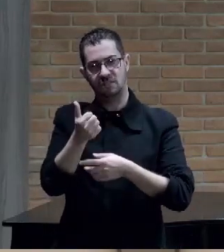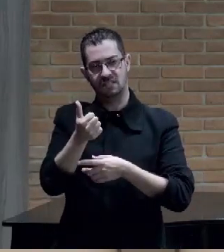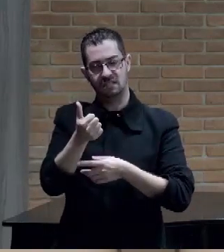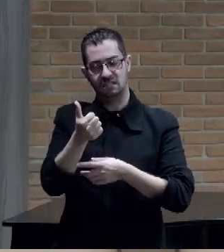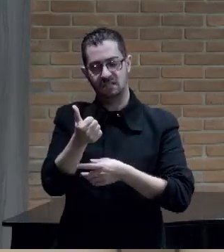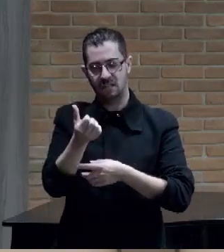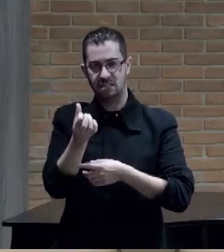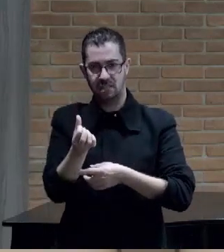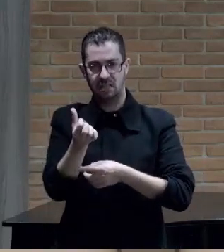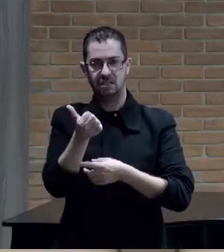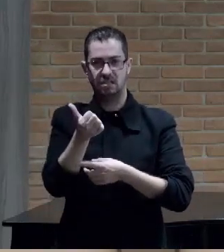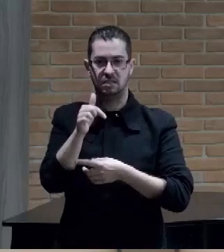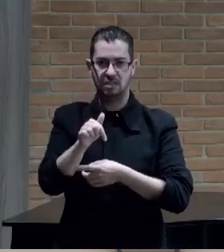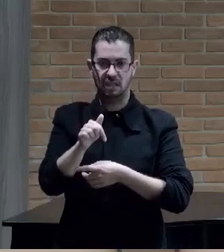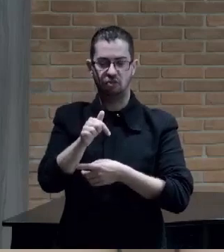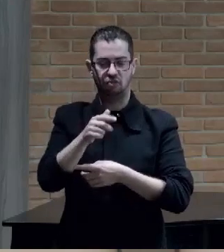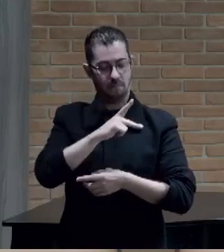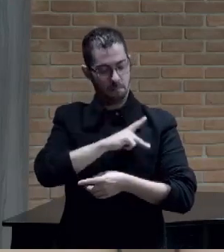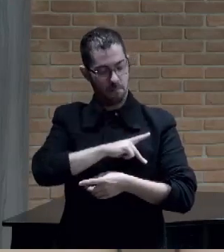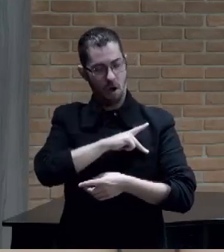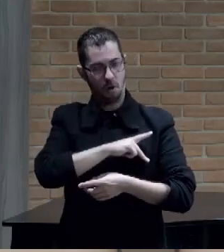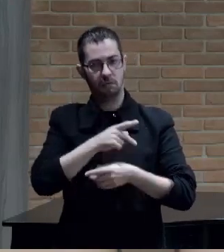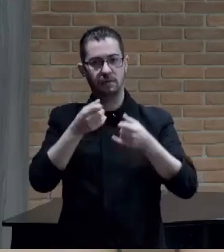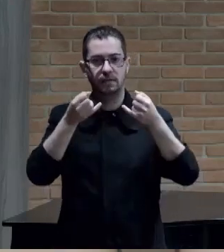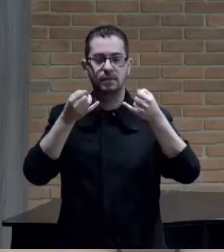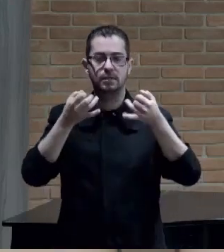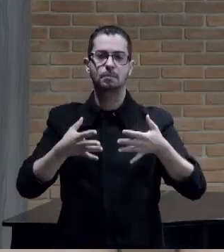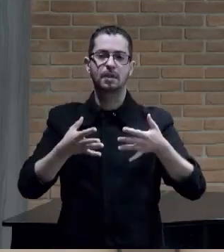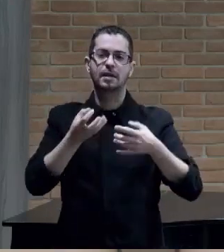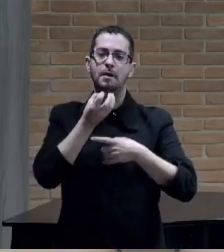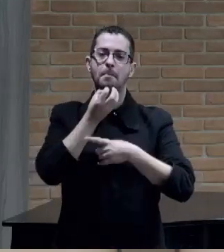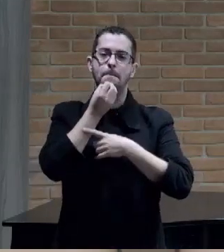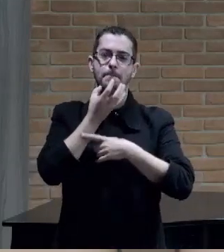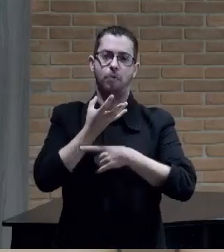sendo realmente a boa notícia